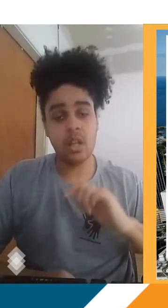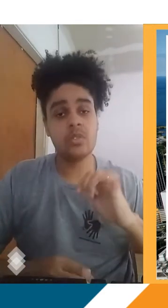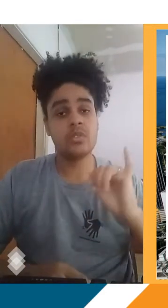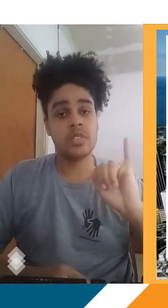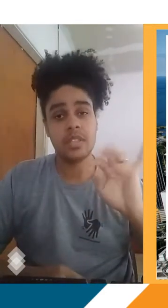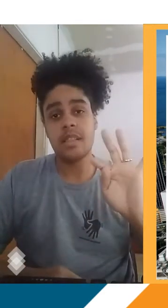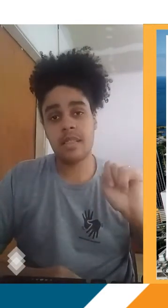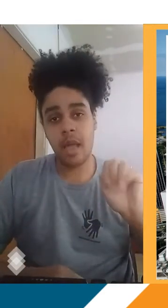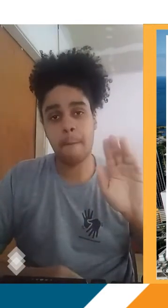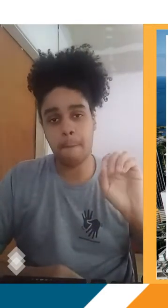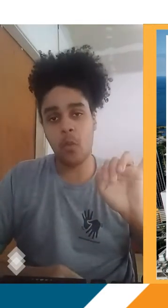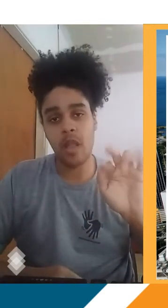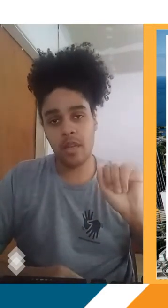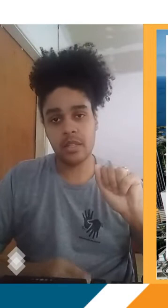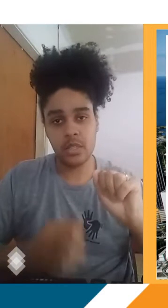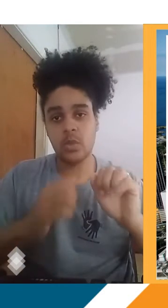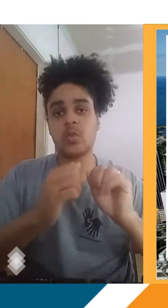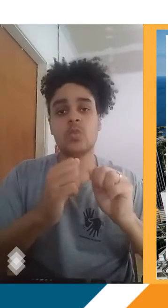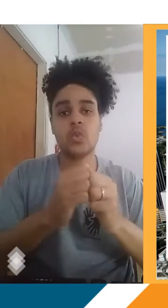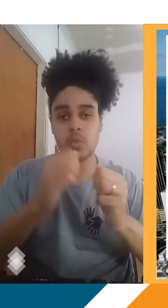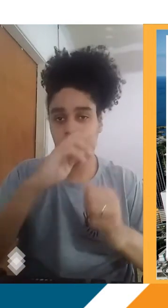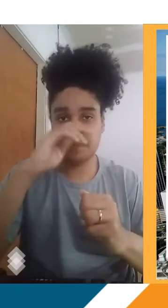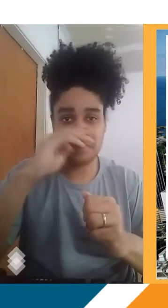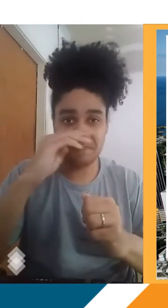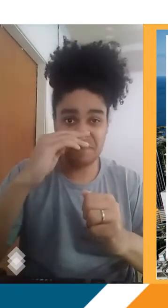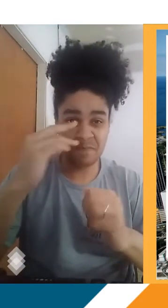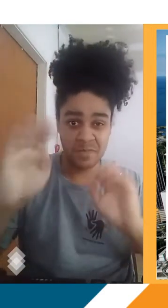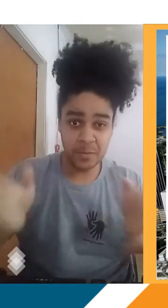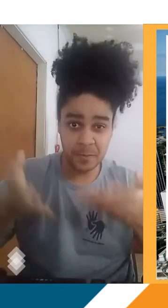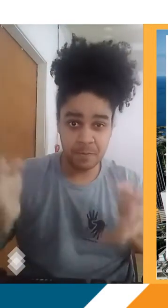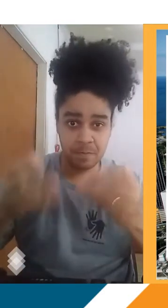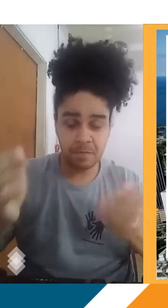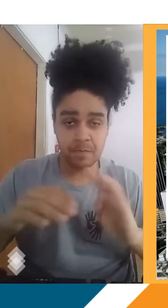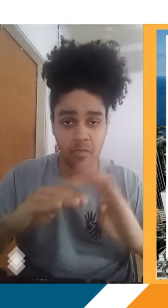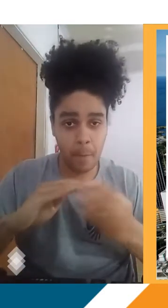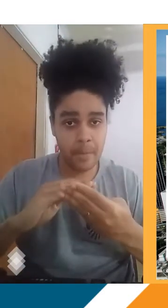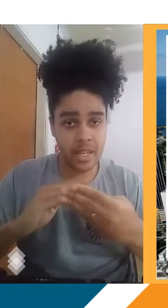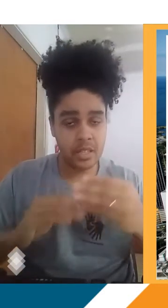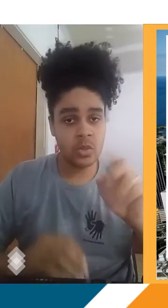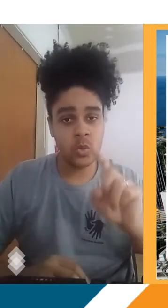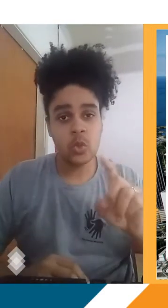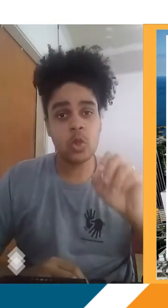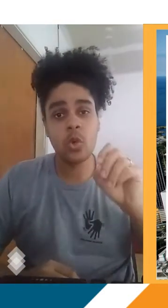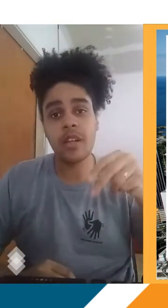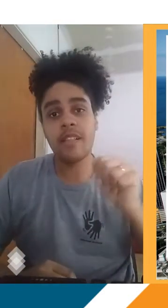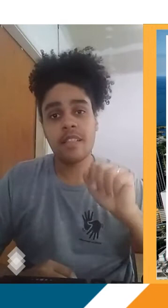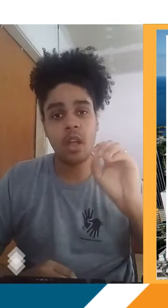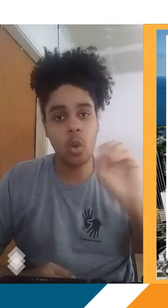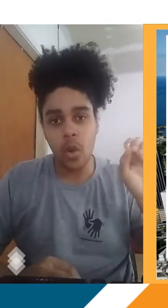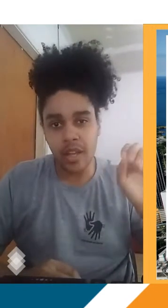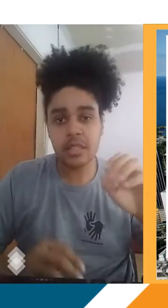anos 80, 90 e 2000, teremos o investimento e o incentivo na promoção de bairros da Zona